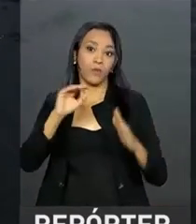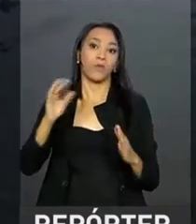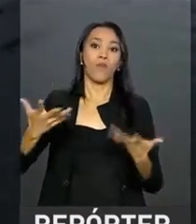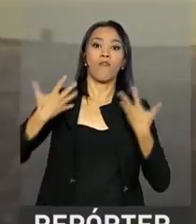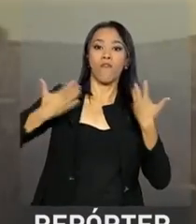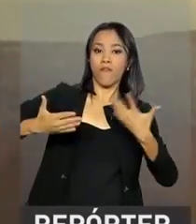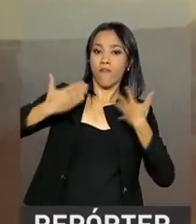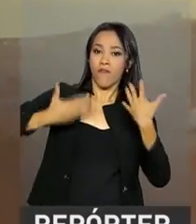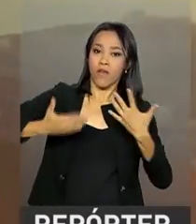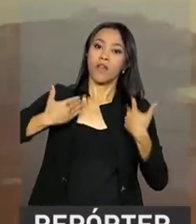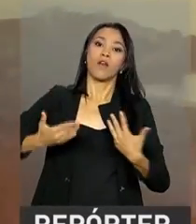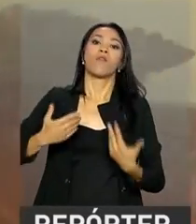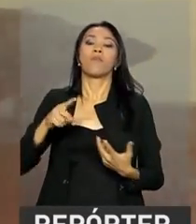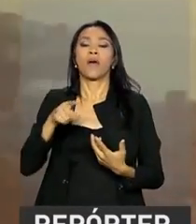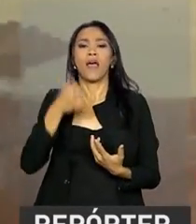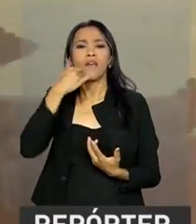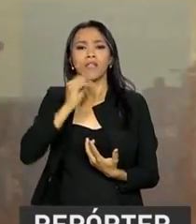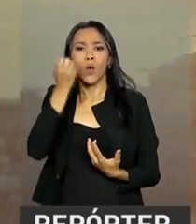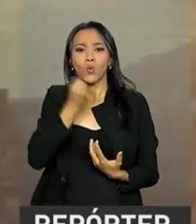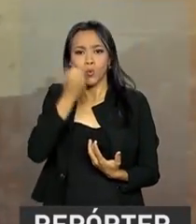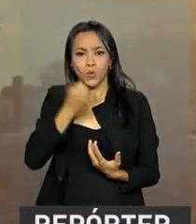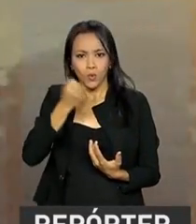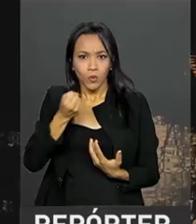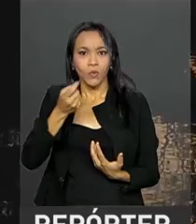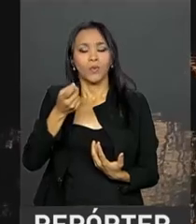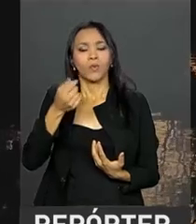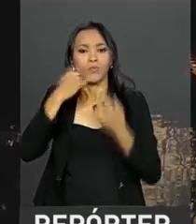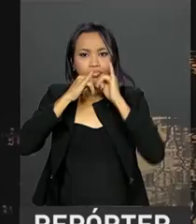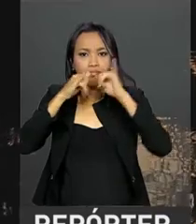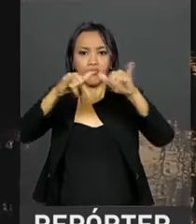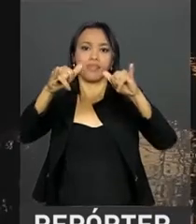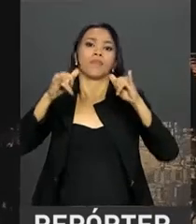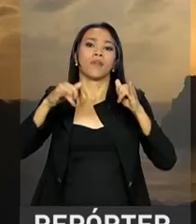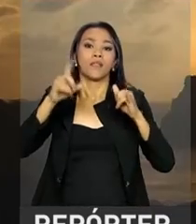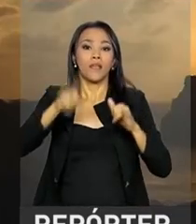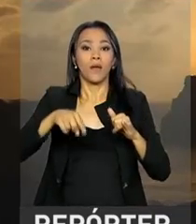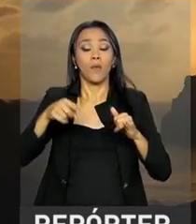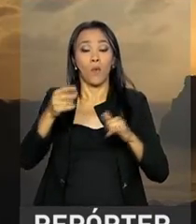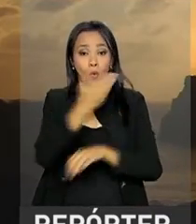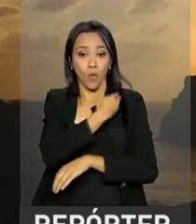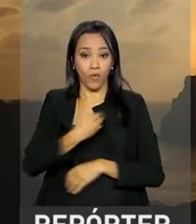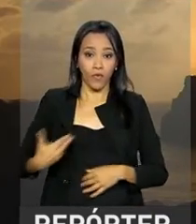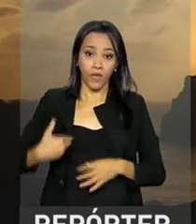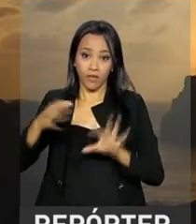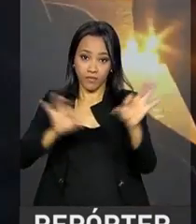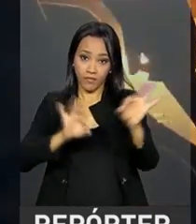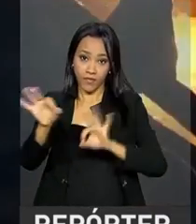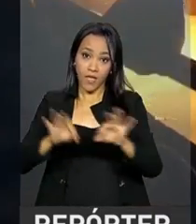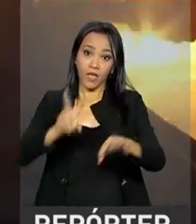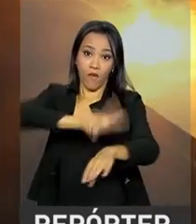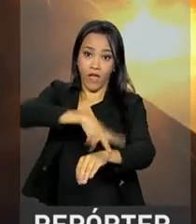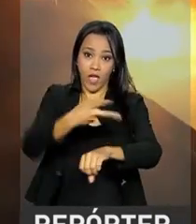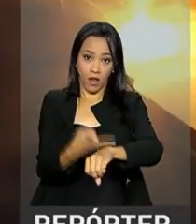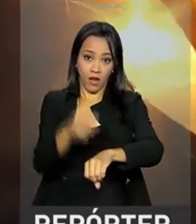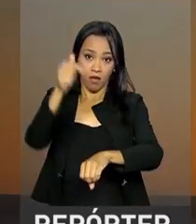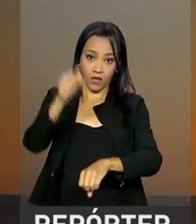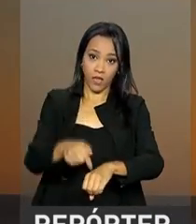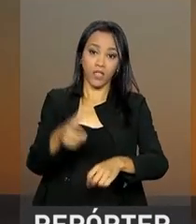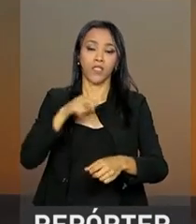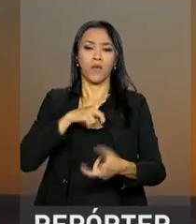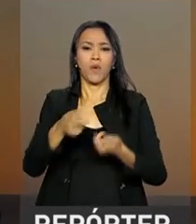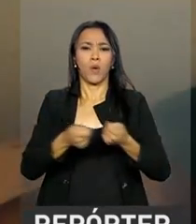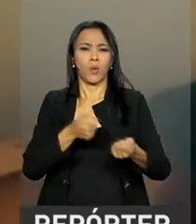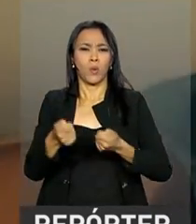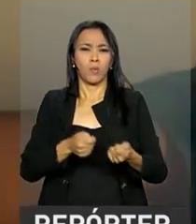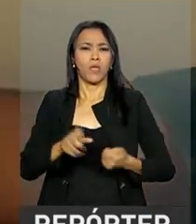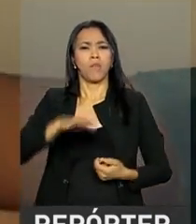menos consumo de energia nos horários de pico a previsão do governo é de que o horário de verão deste ano gere uma economia de